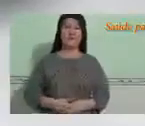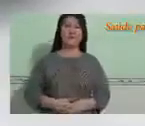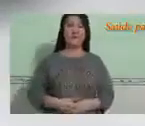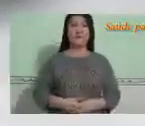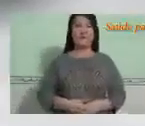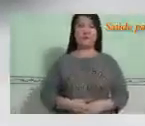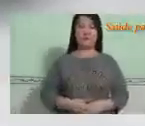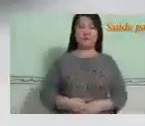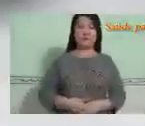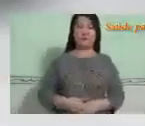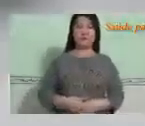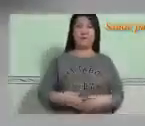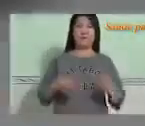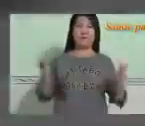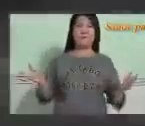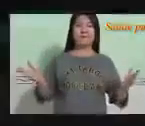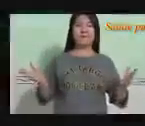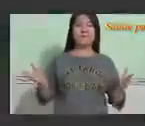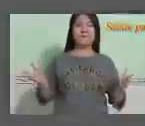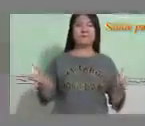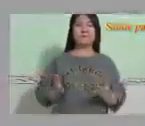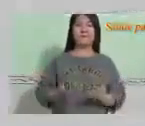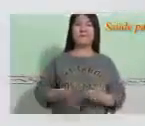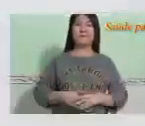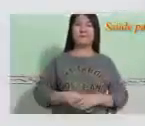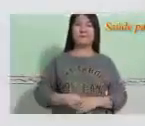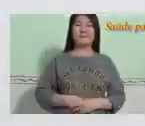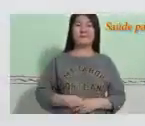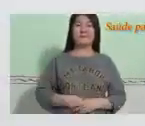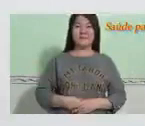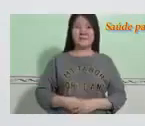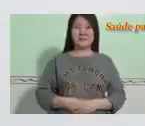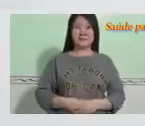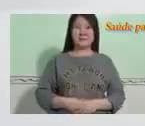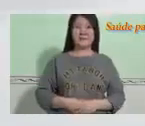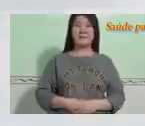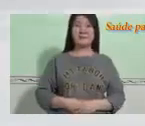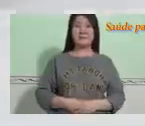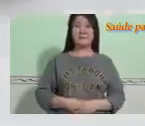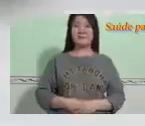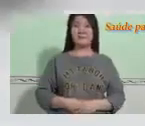anticorpo usarei as doses recomendadas dependendo do problema a tratar da sua gravidade.